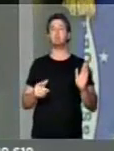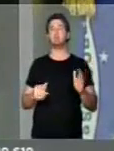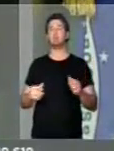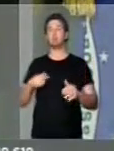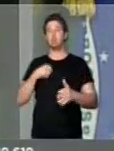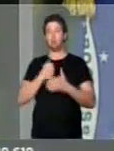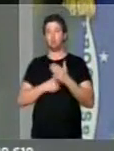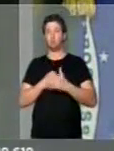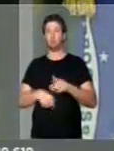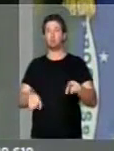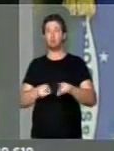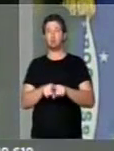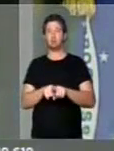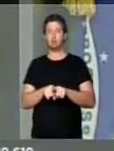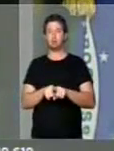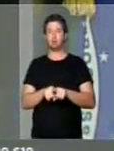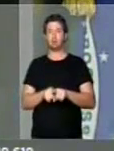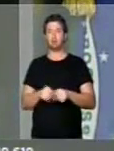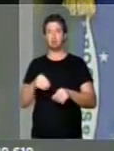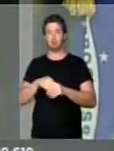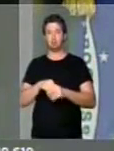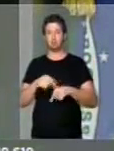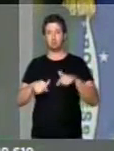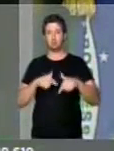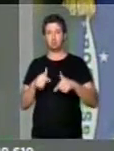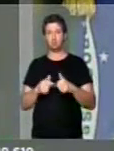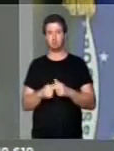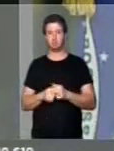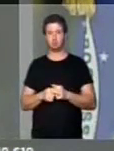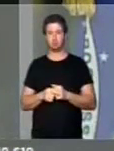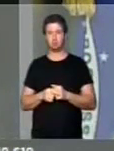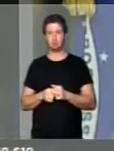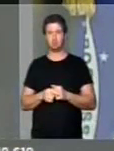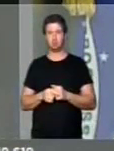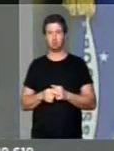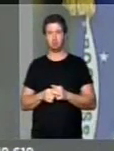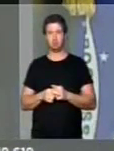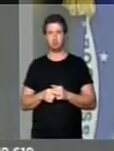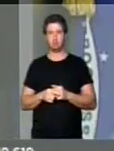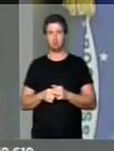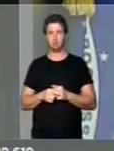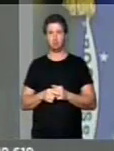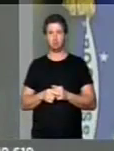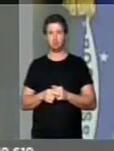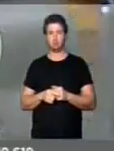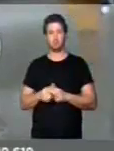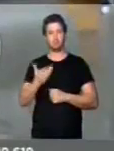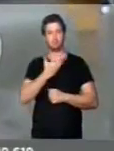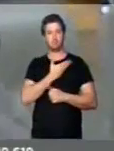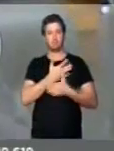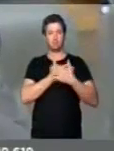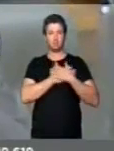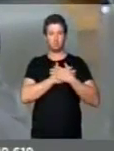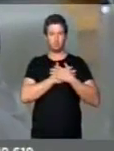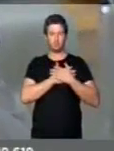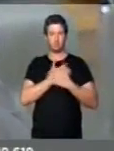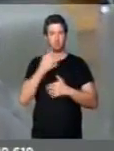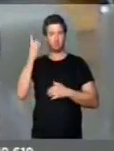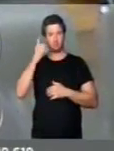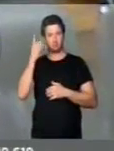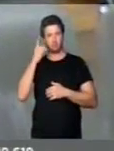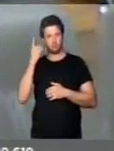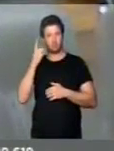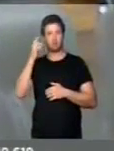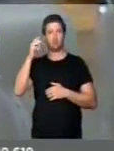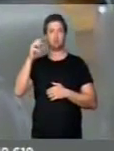causa precisa do nosso trabalho. Deputado Flavinho, uma parte, por gentileza. Querido amigo e nobre deputado